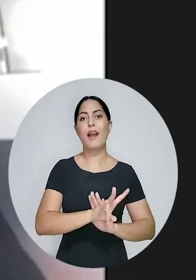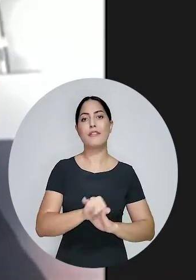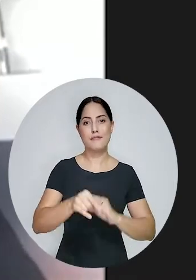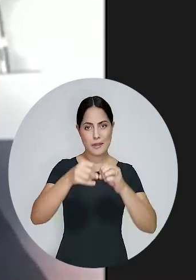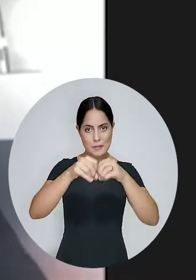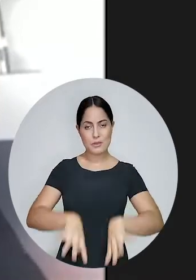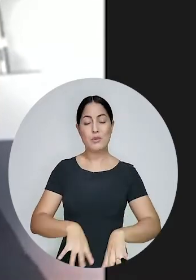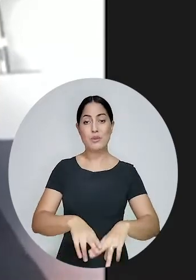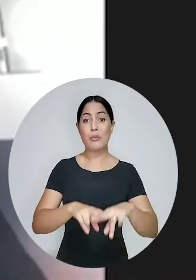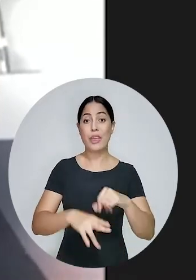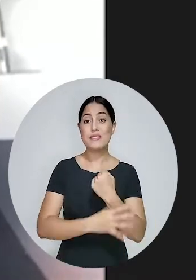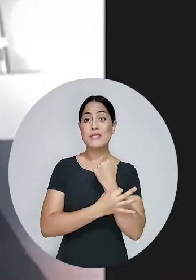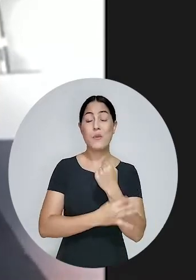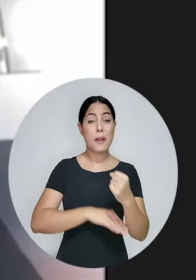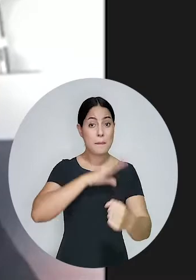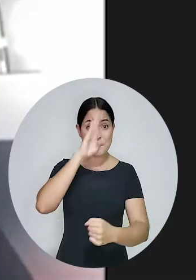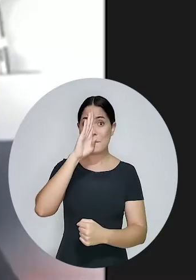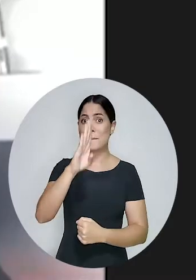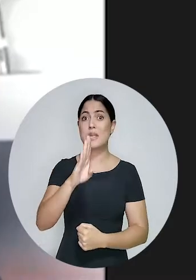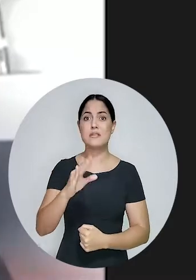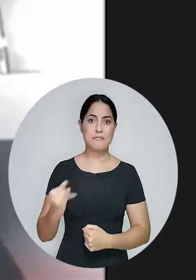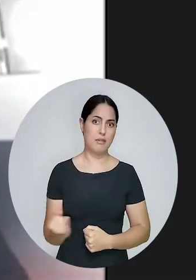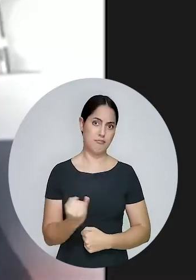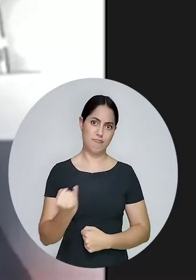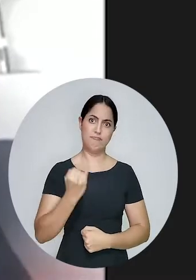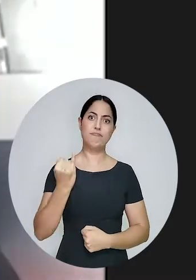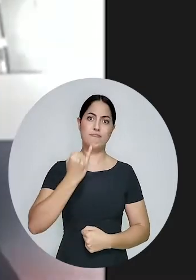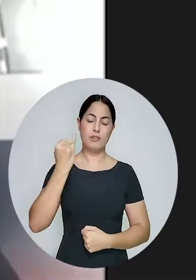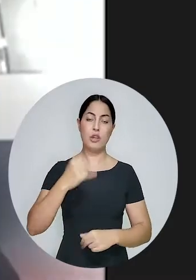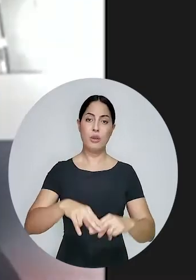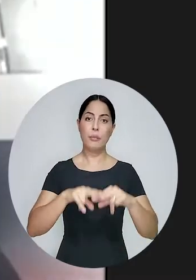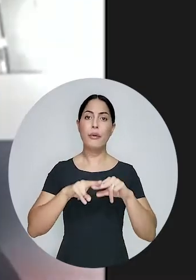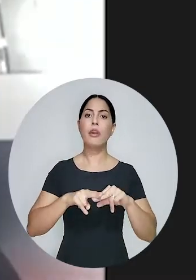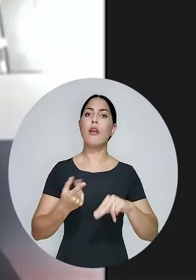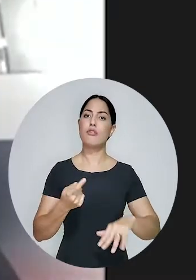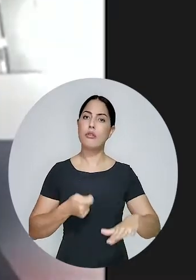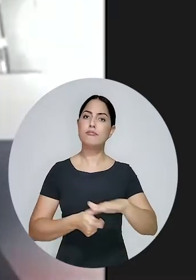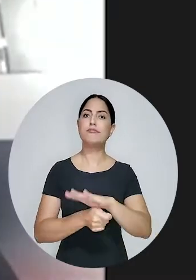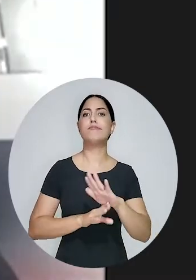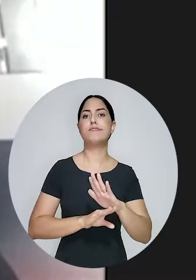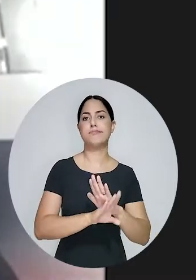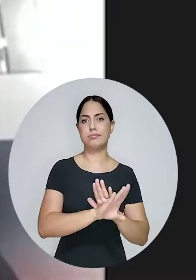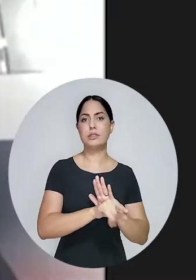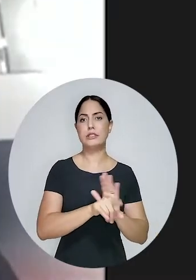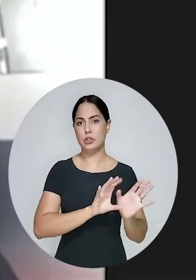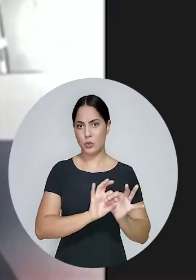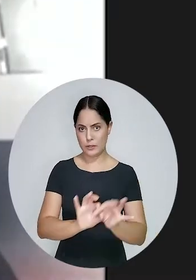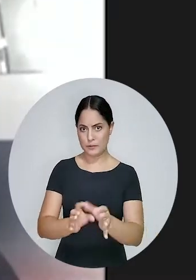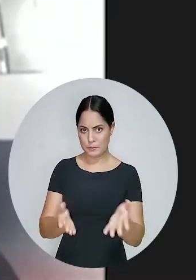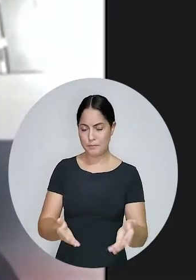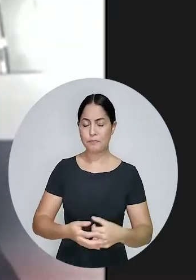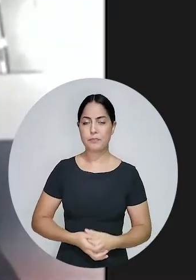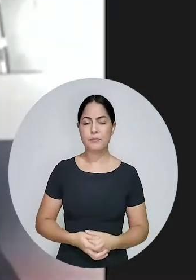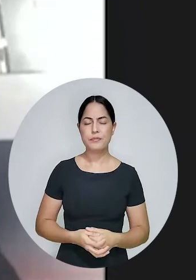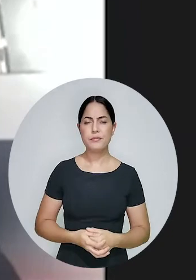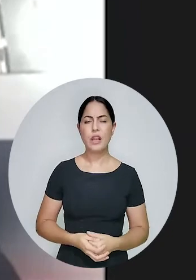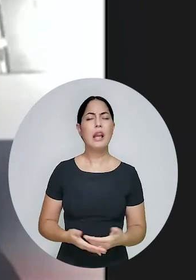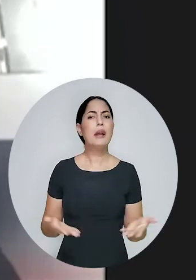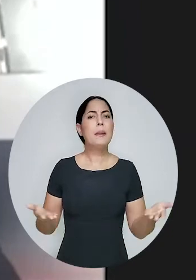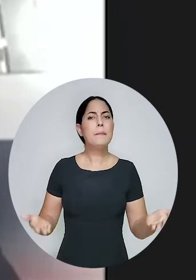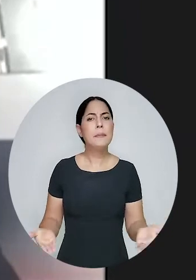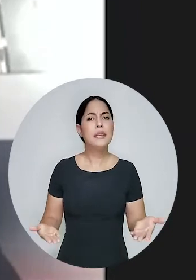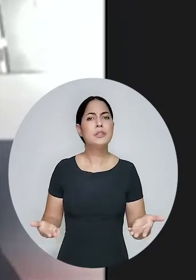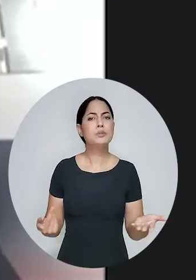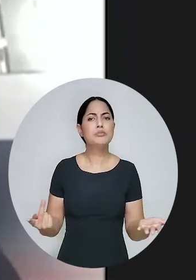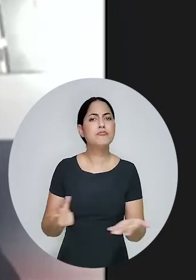fundamental para quem investe nesse ambiente. Bom, né, o que levou a uma medida tão extrema